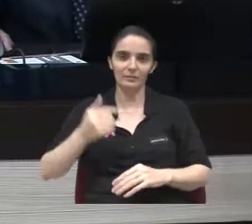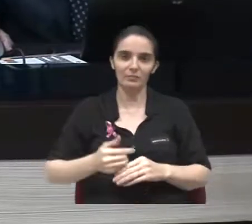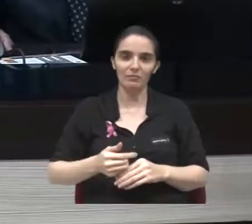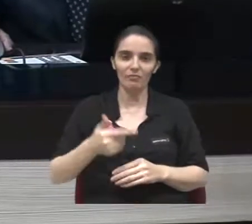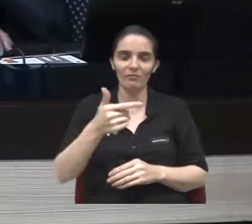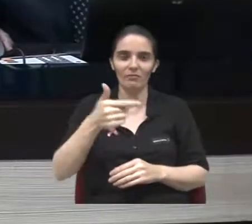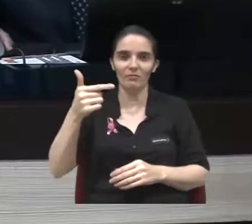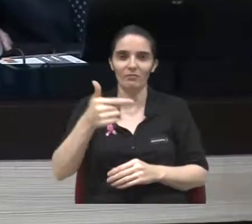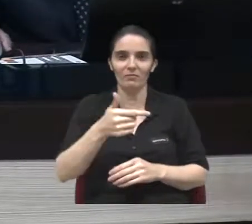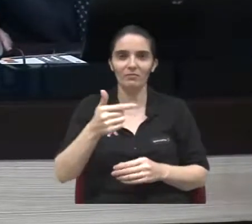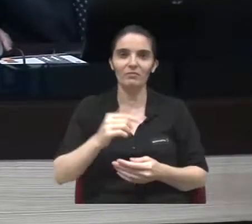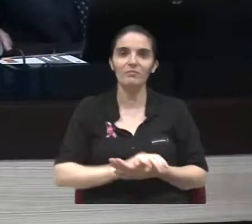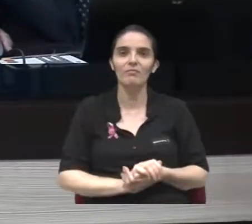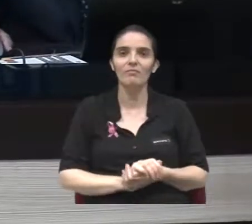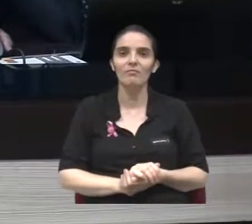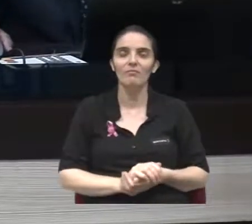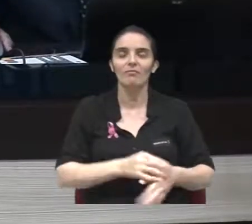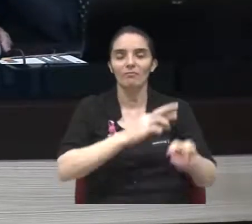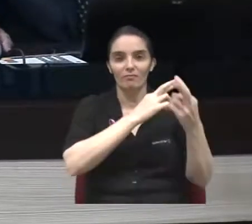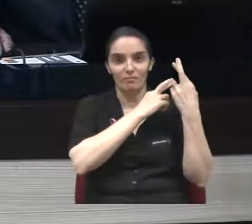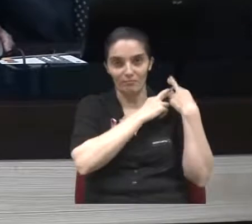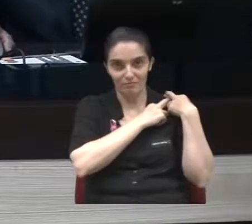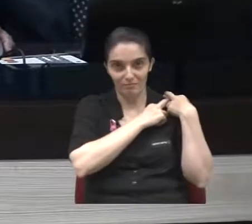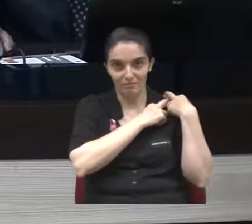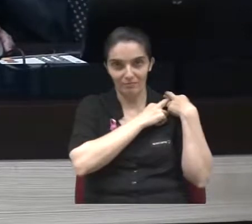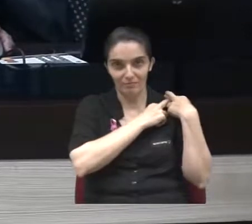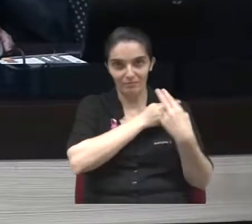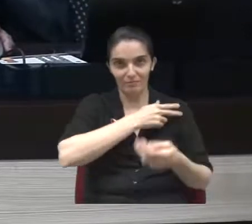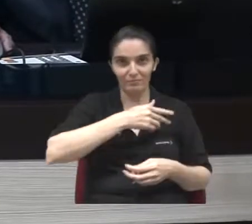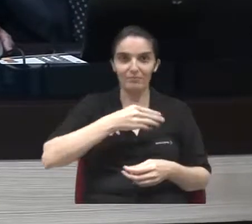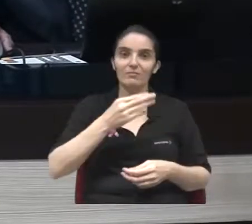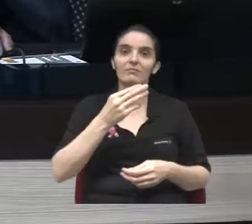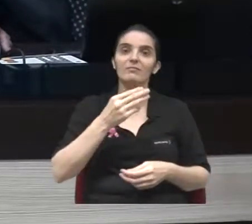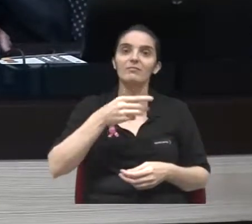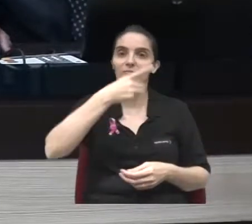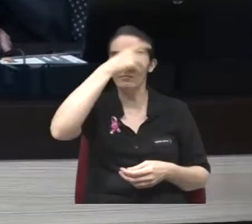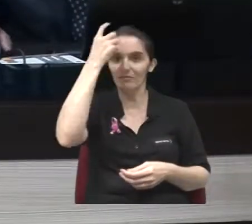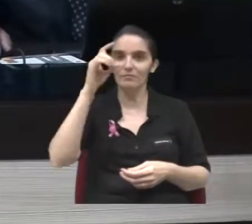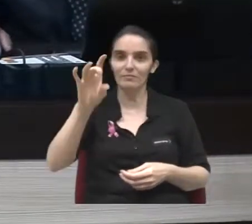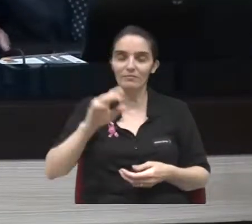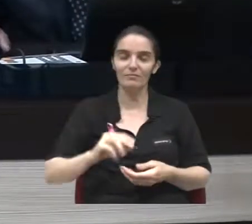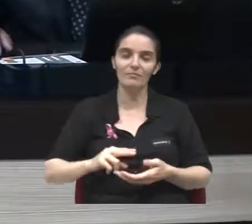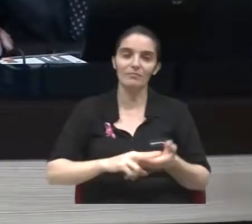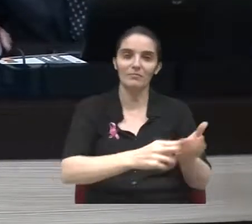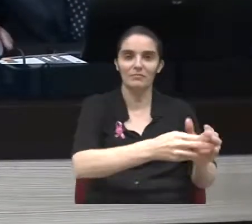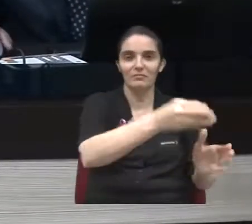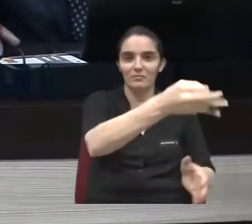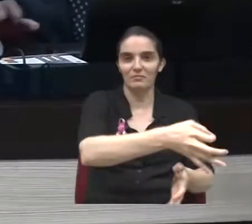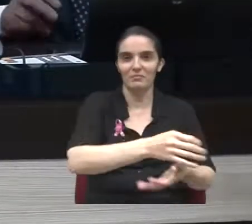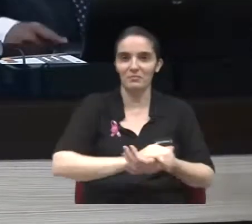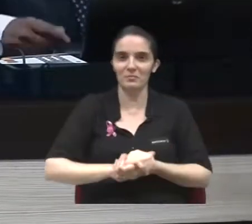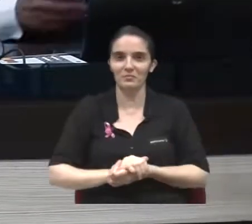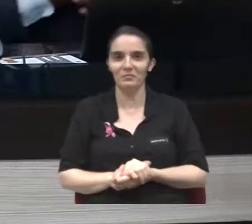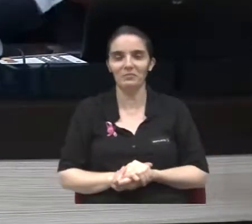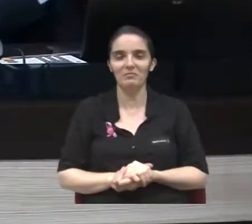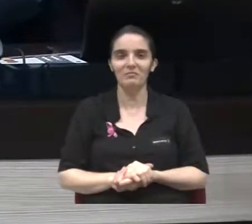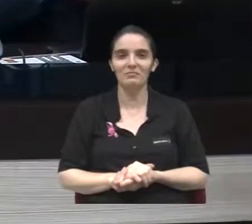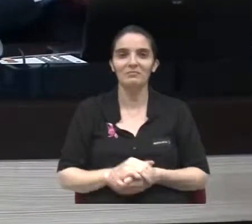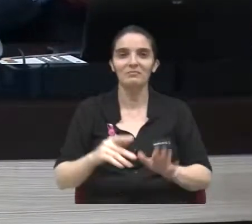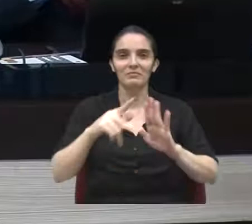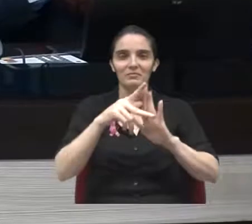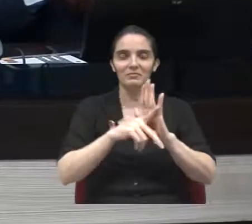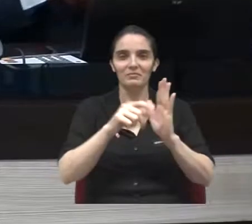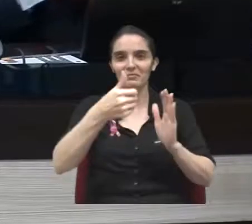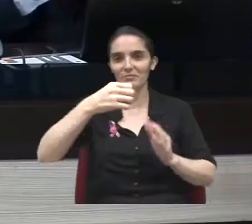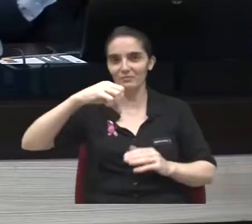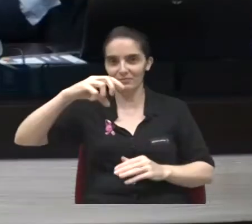da outras providências. Autoria, vereador Wagner Barbosa. As comissões. Projeto de lei